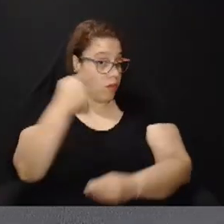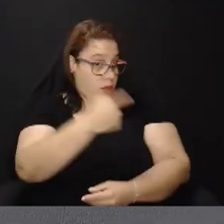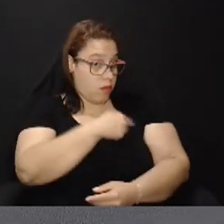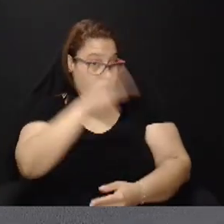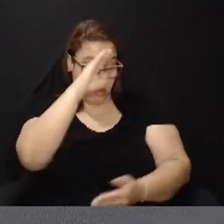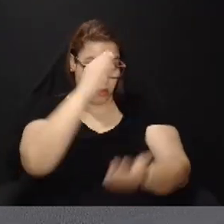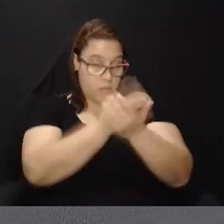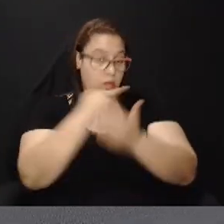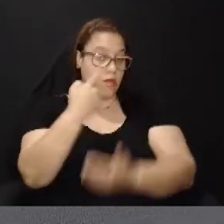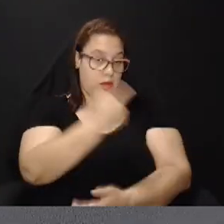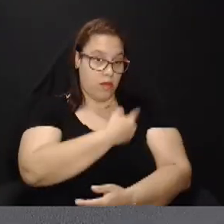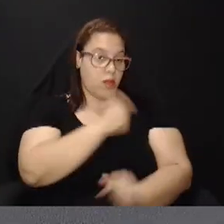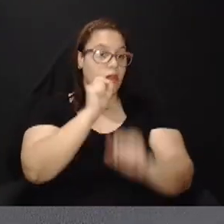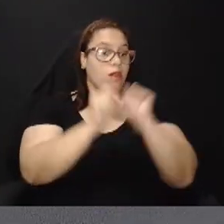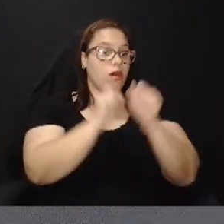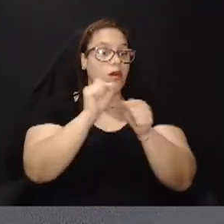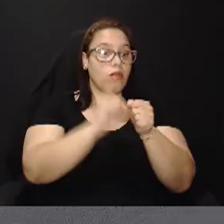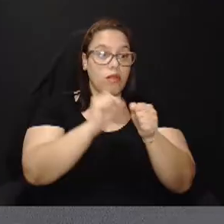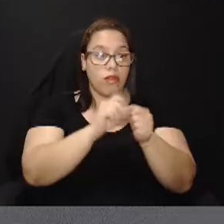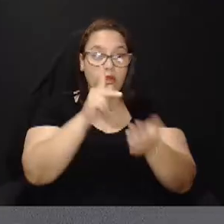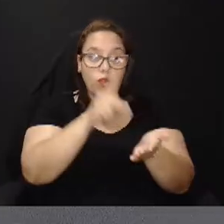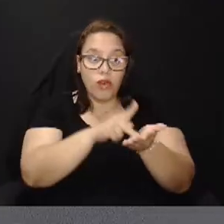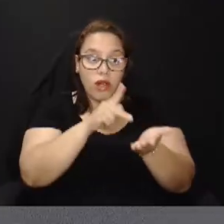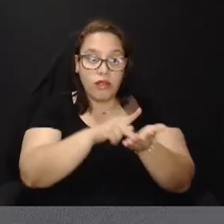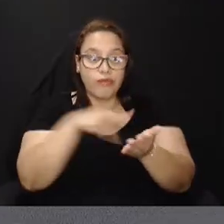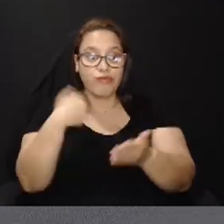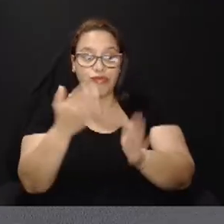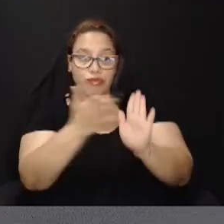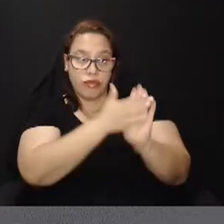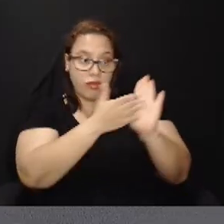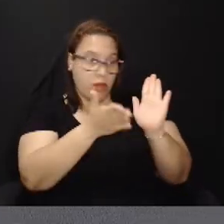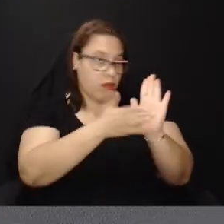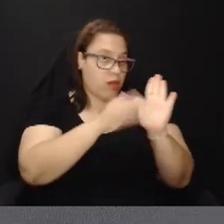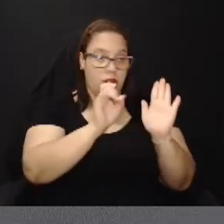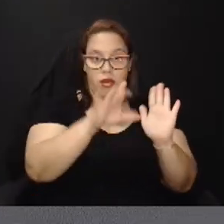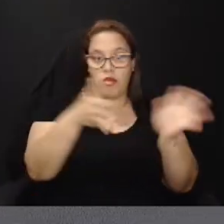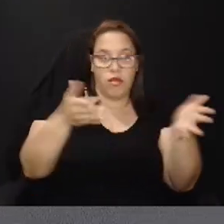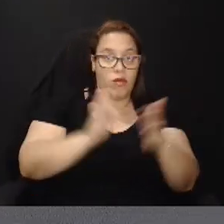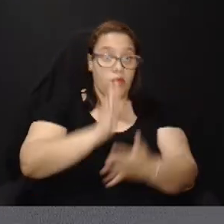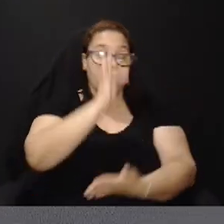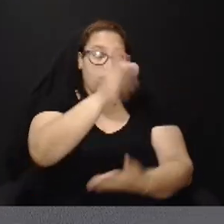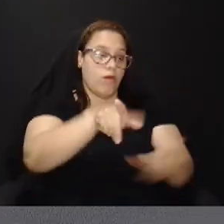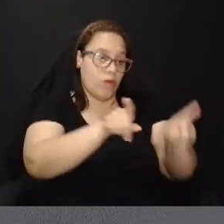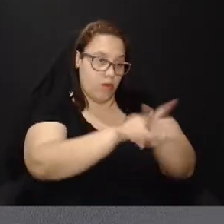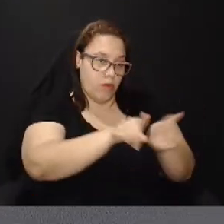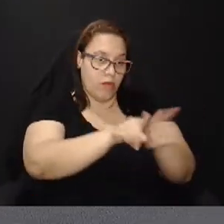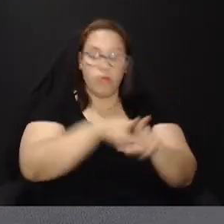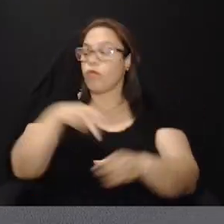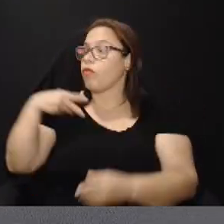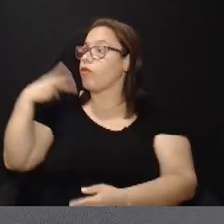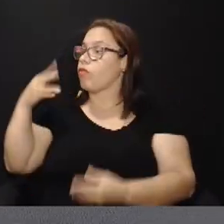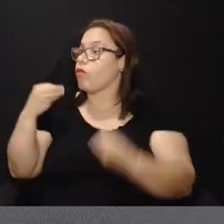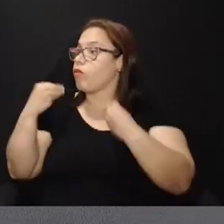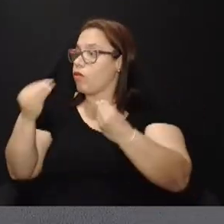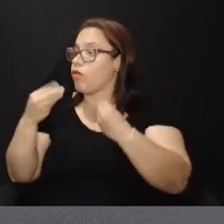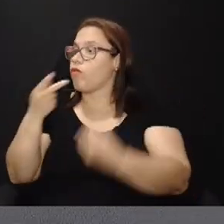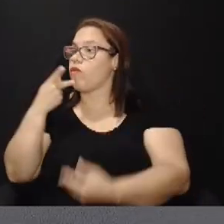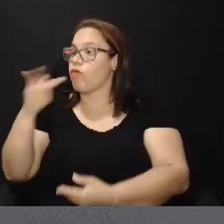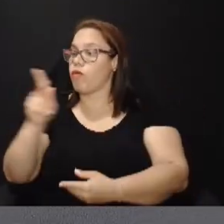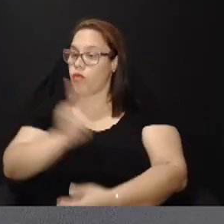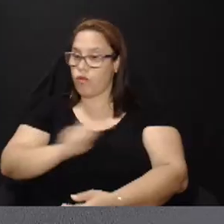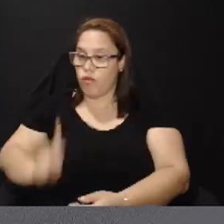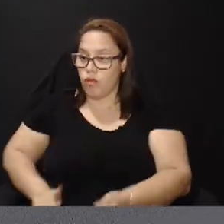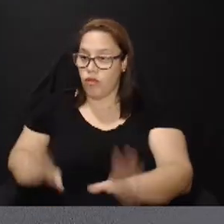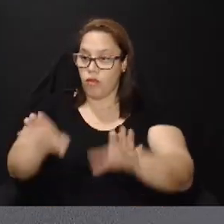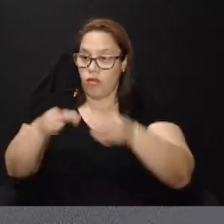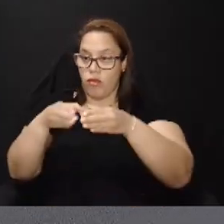voto, do que a gente está fazendo e quais são as nossas propostas, não só para agora, mas para o futuro também. Vereador, como eu falei, você está como presidente da Comissão de